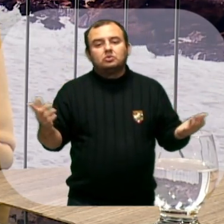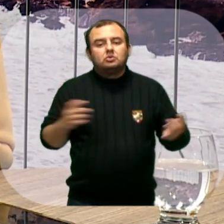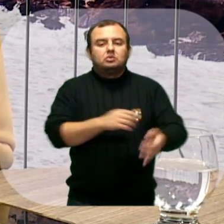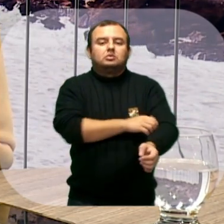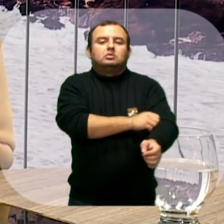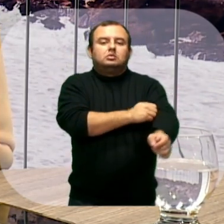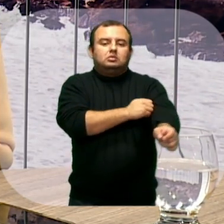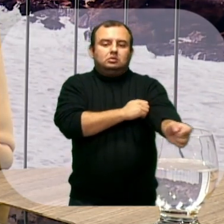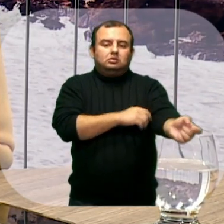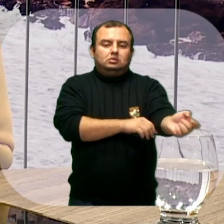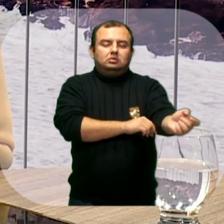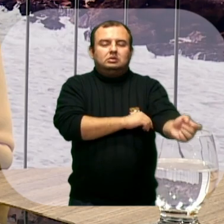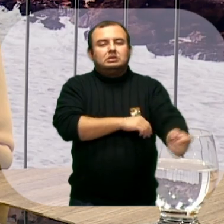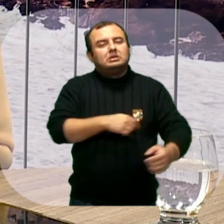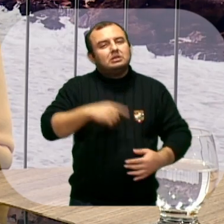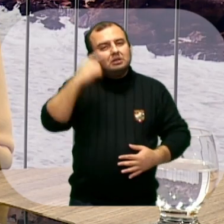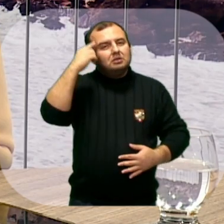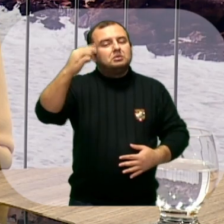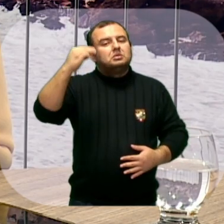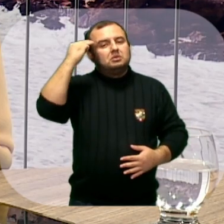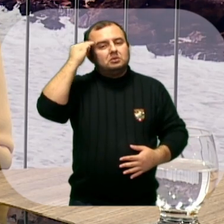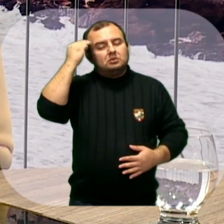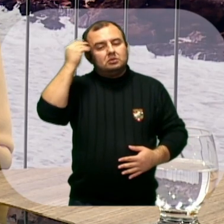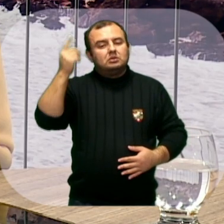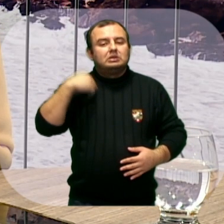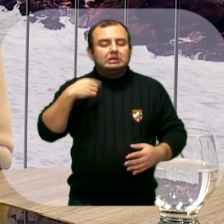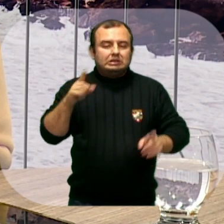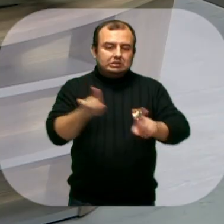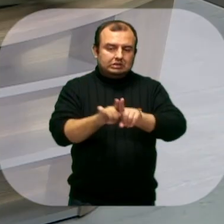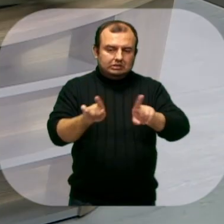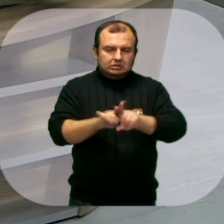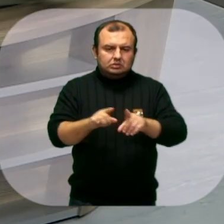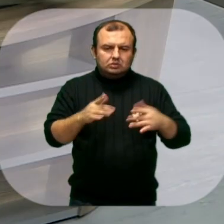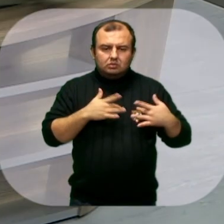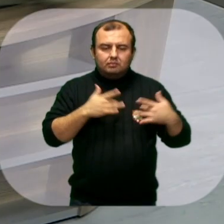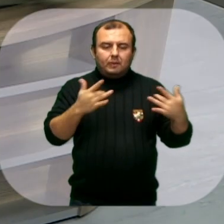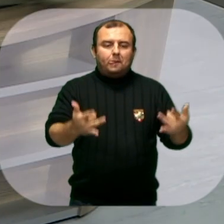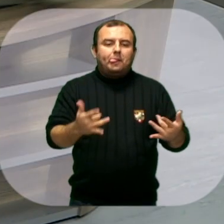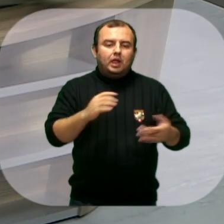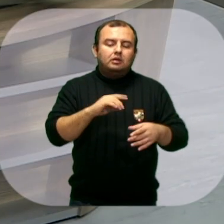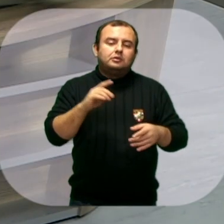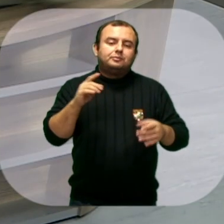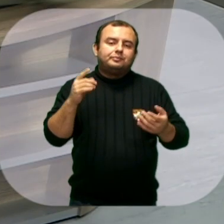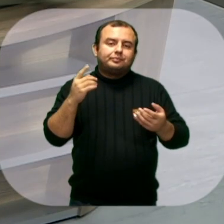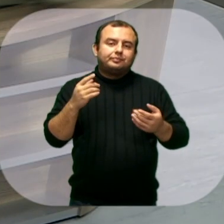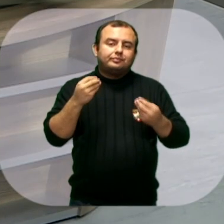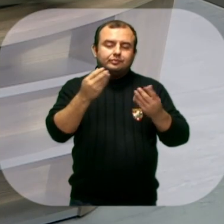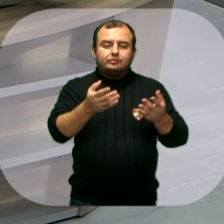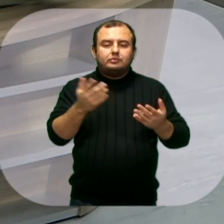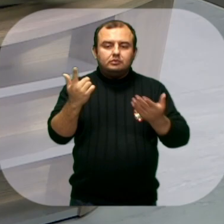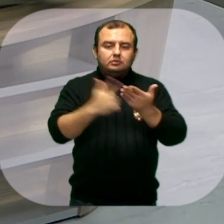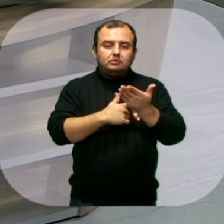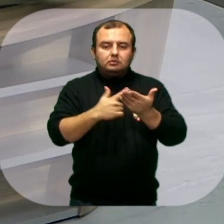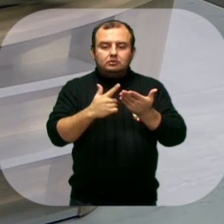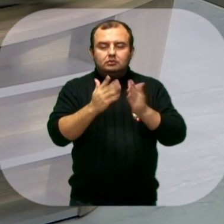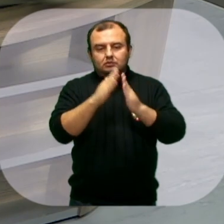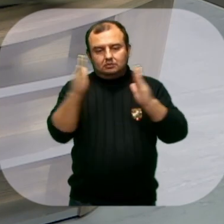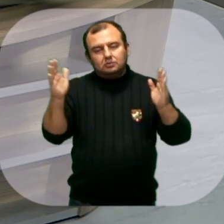É assim, traz a memória afetiva. Por falar em doações para a biblioteca... Por favor,